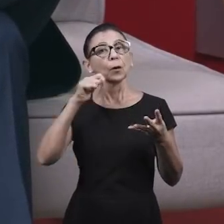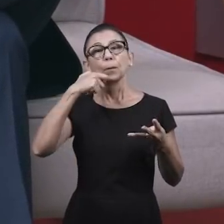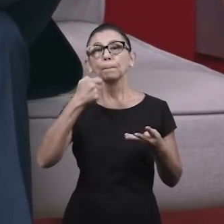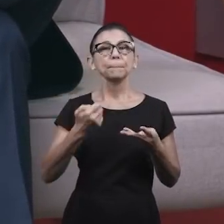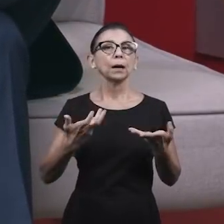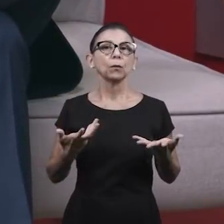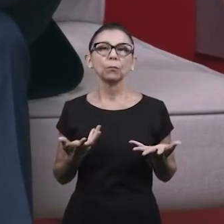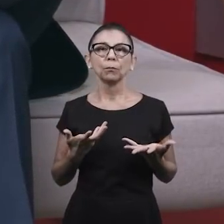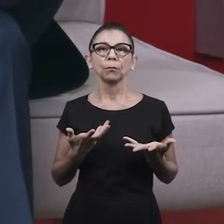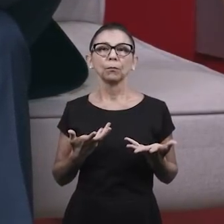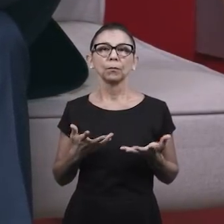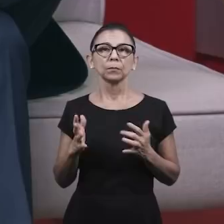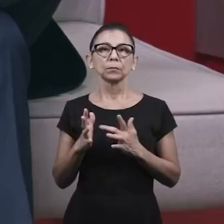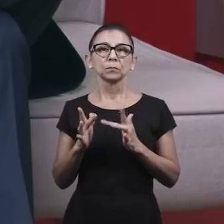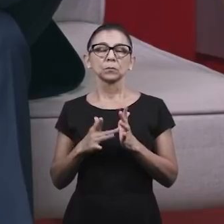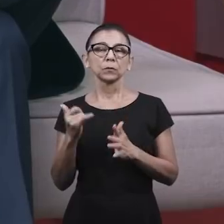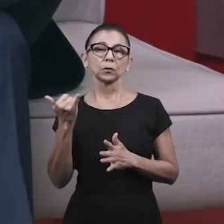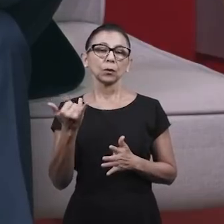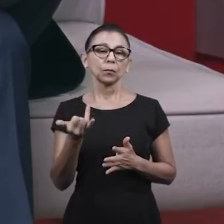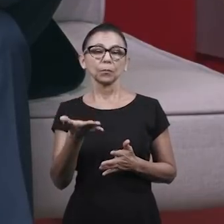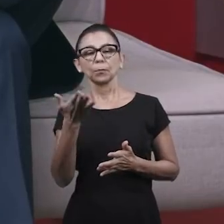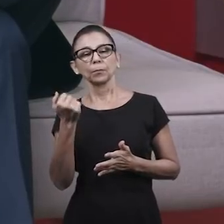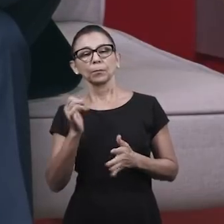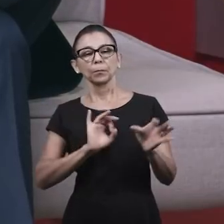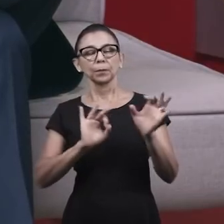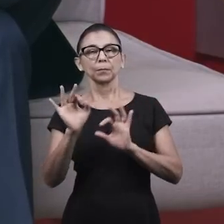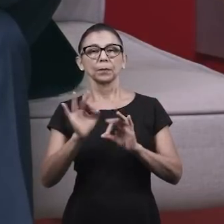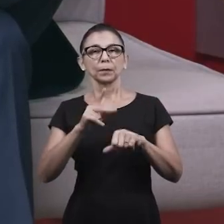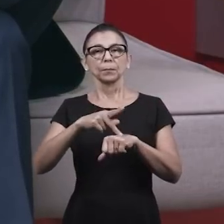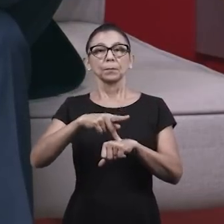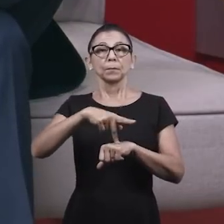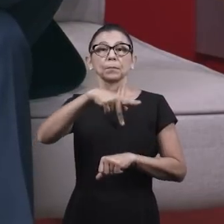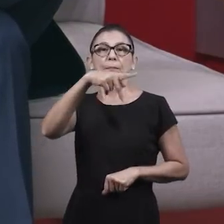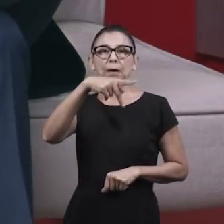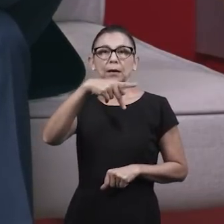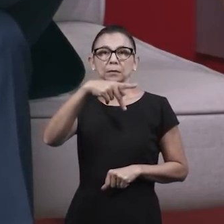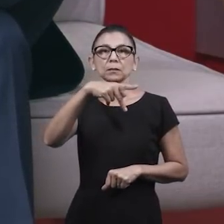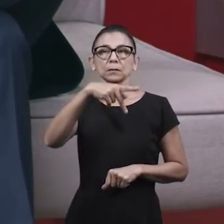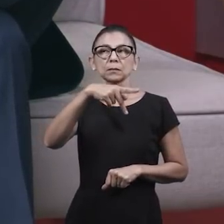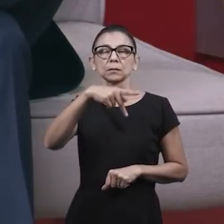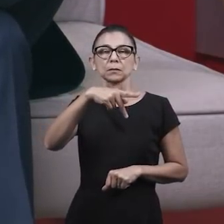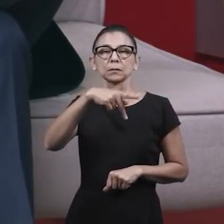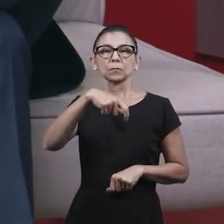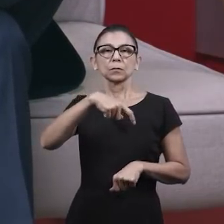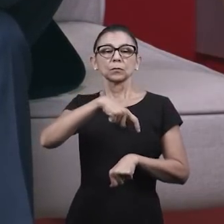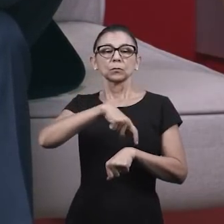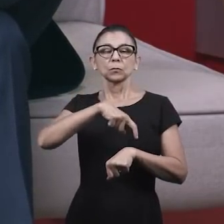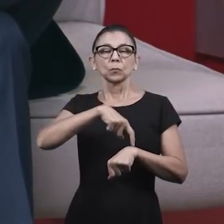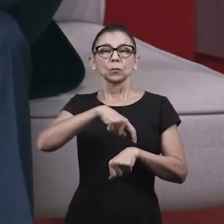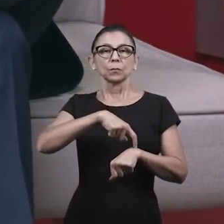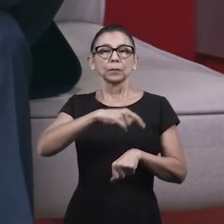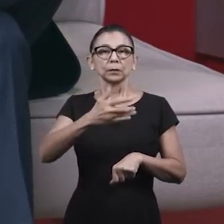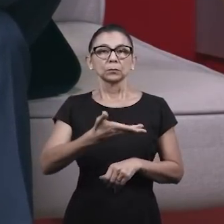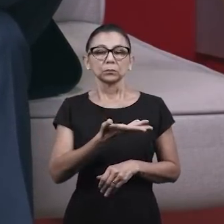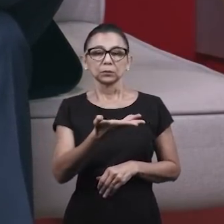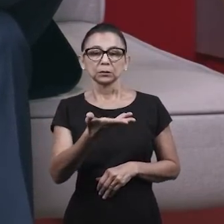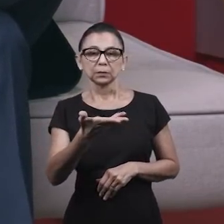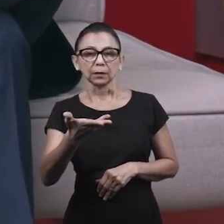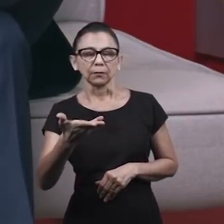A passagem, né? Essa passagem, essa Passagem saída. do Egito para a terra prometida, né? E nessa festa, alguns